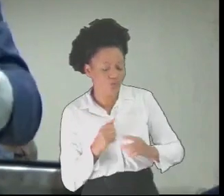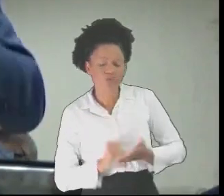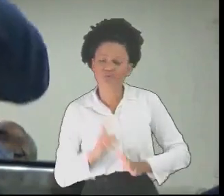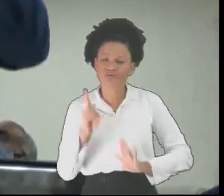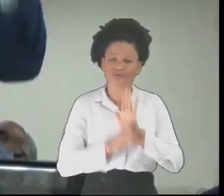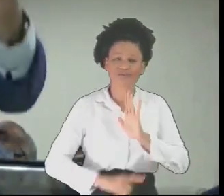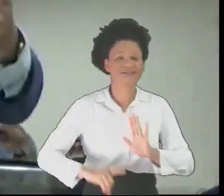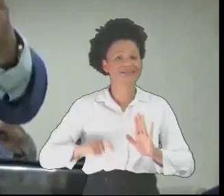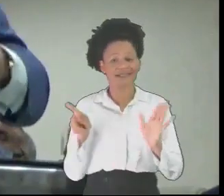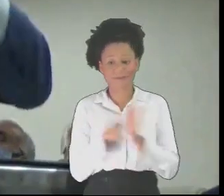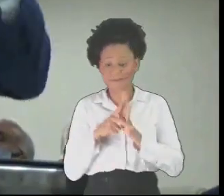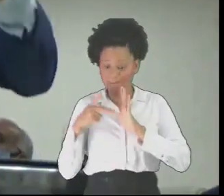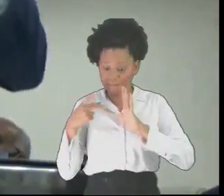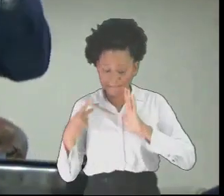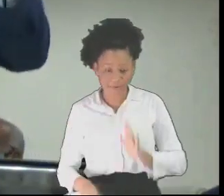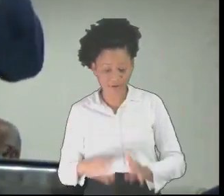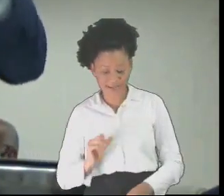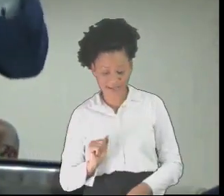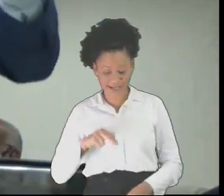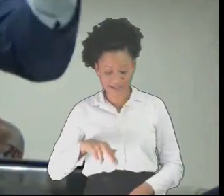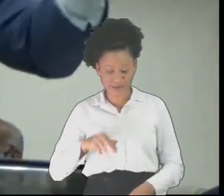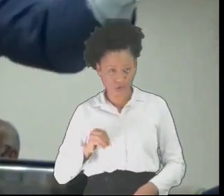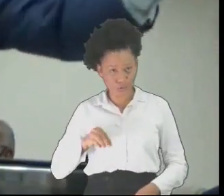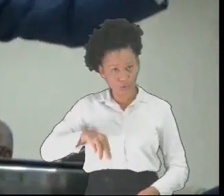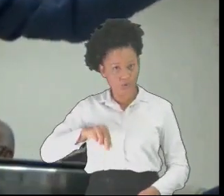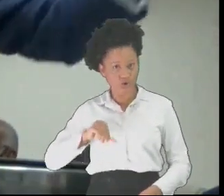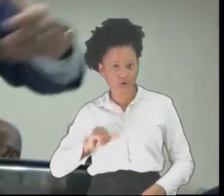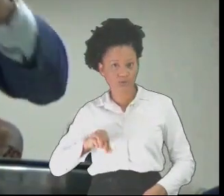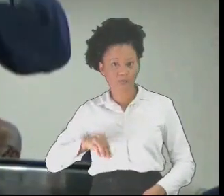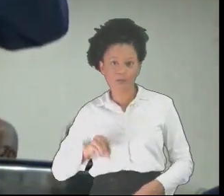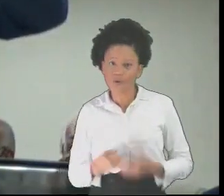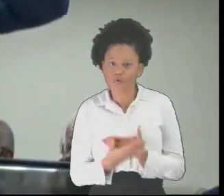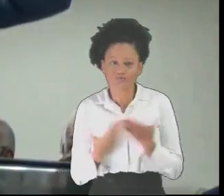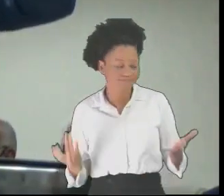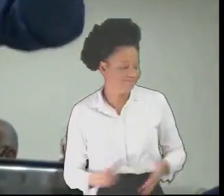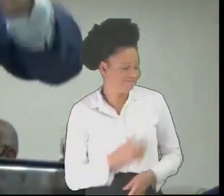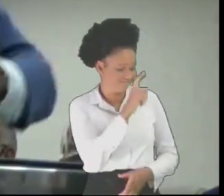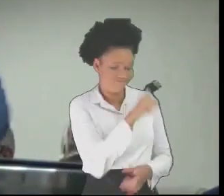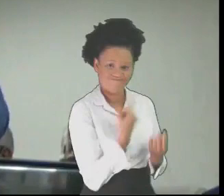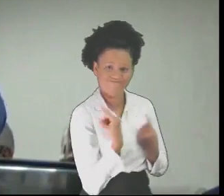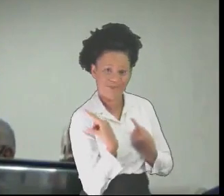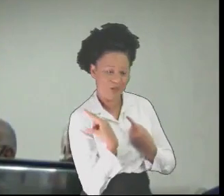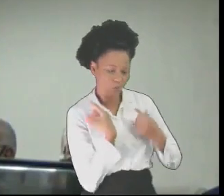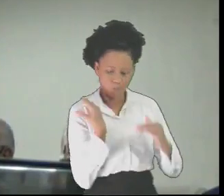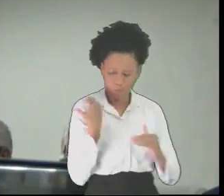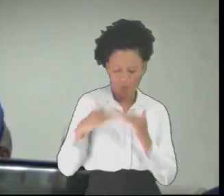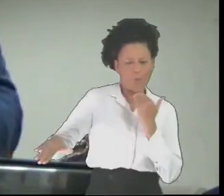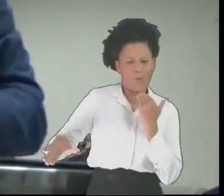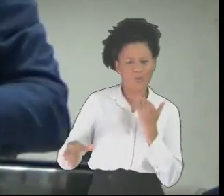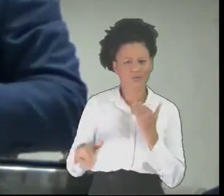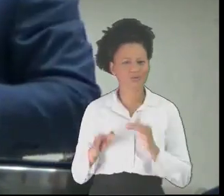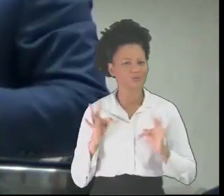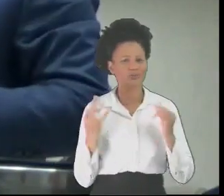é anomos, ele é contrário a tudo quanto é de lei, é o iníquo.